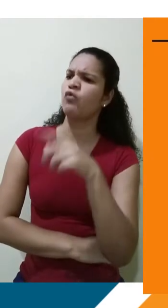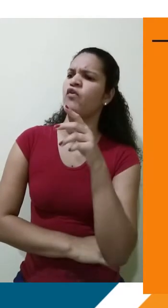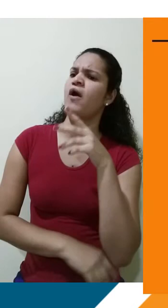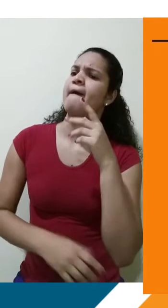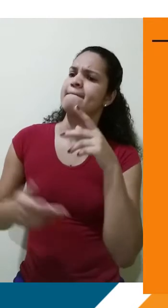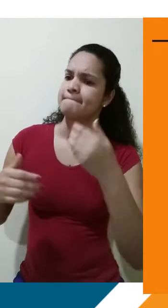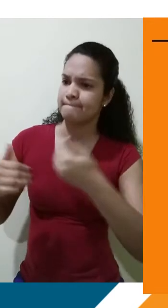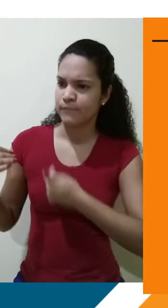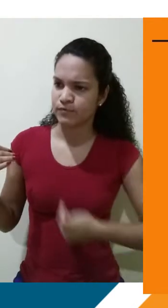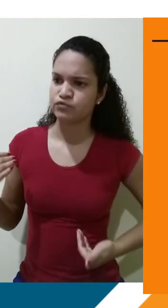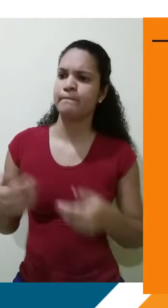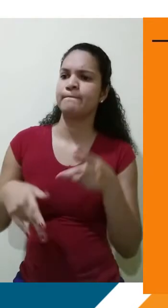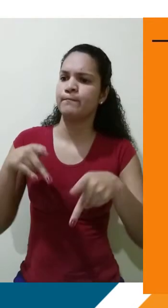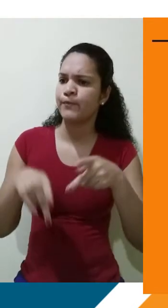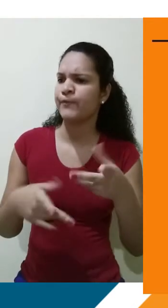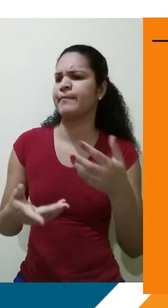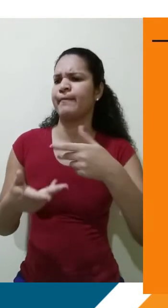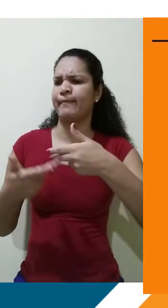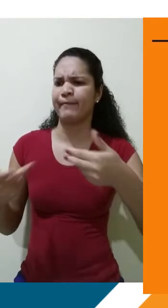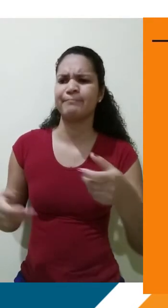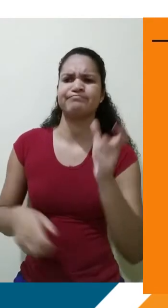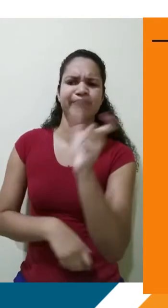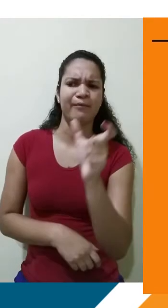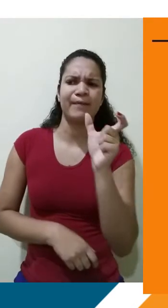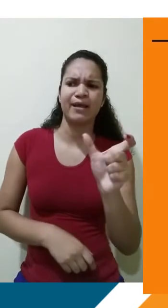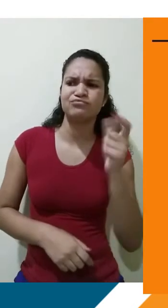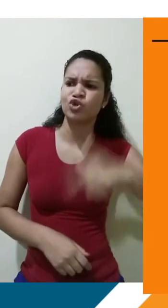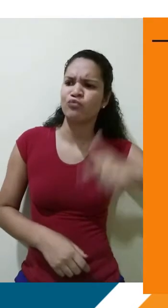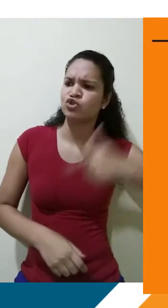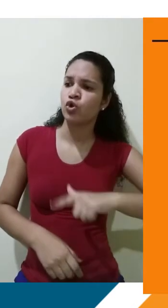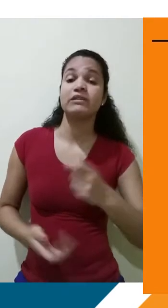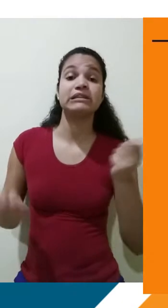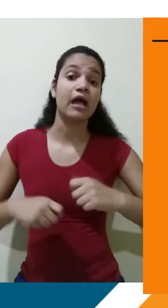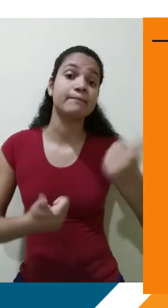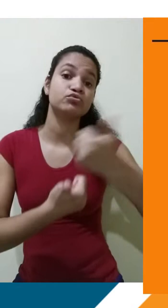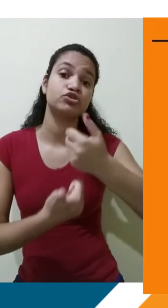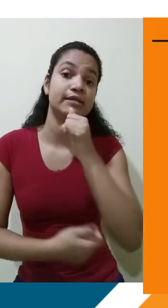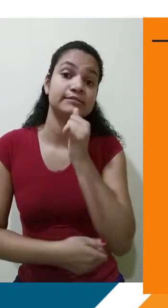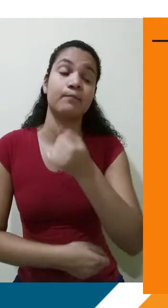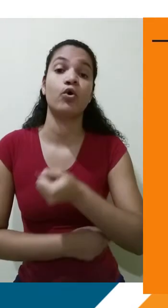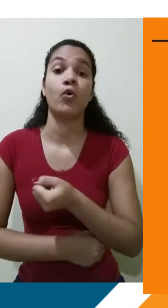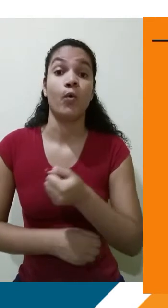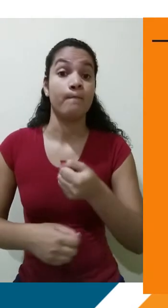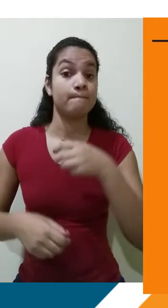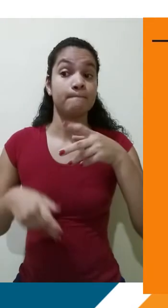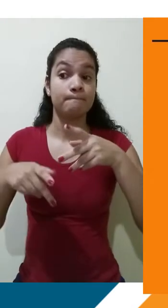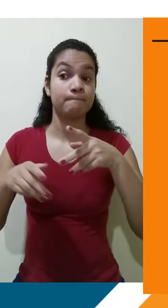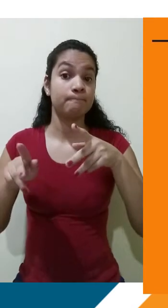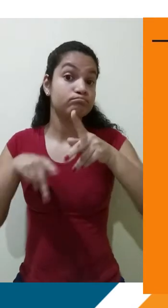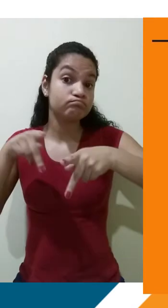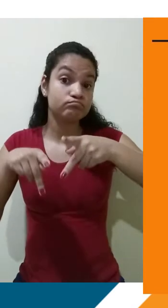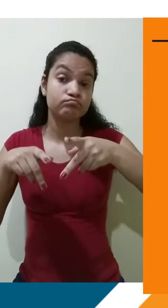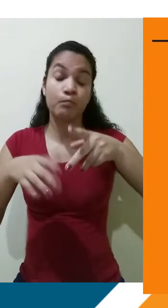pode facilmente resolver esse problema trocando, por exemplo, políticas públicas por programas sociais, já que é disso que o texto está falando.